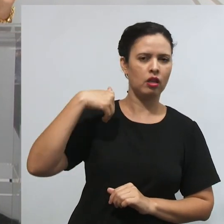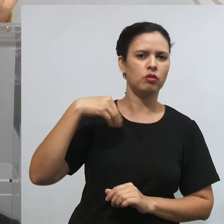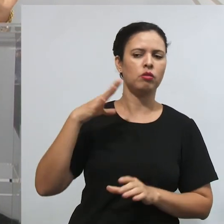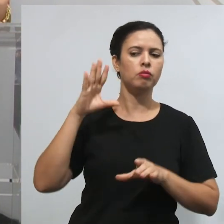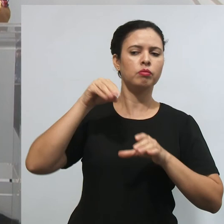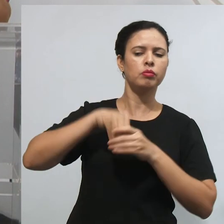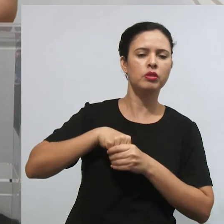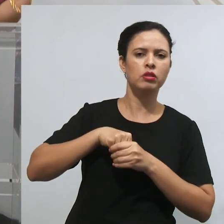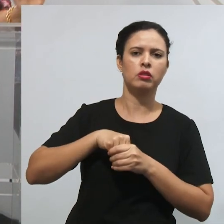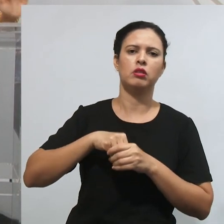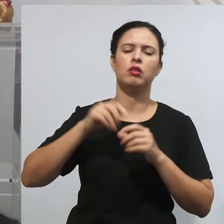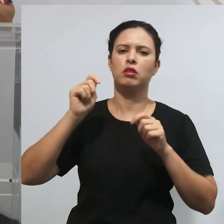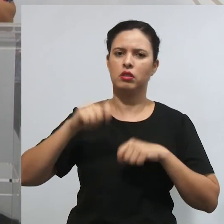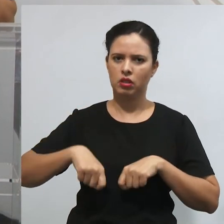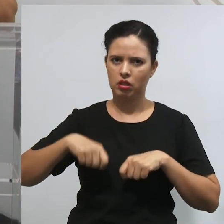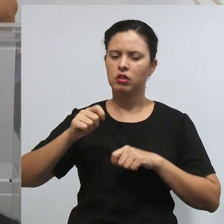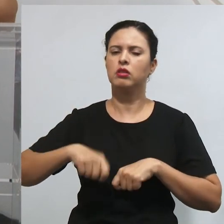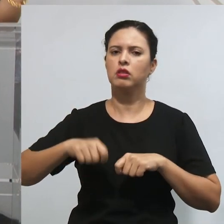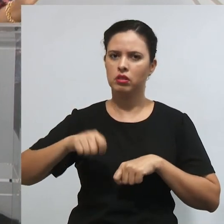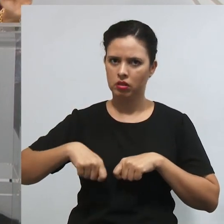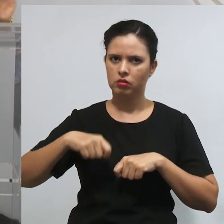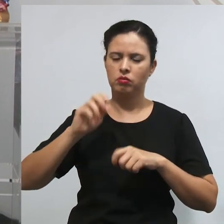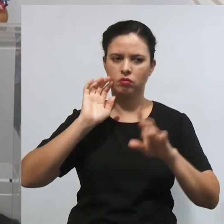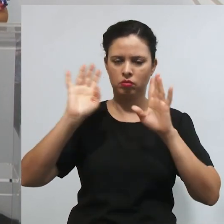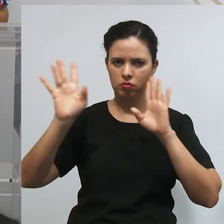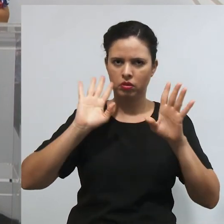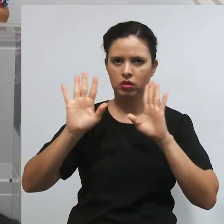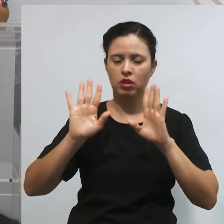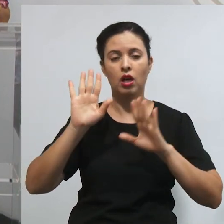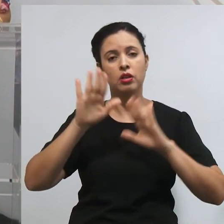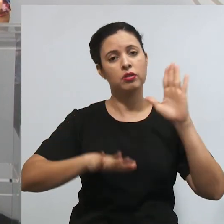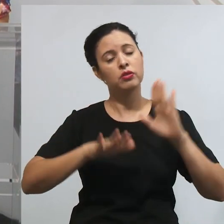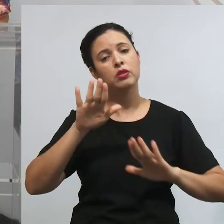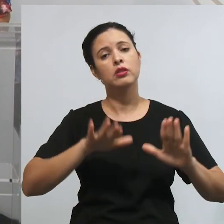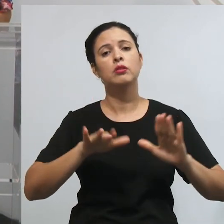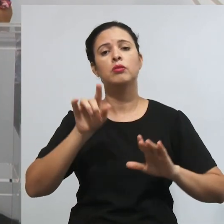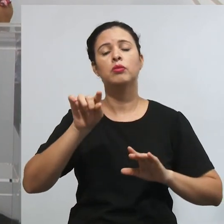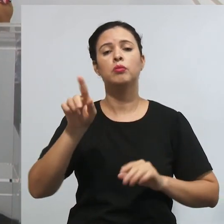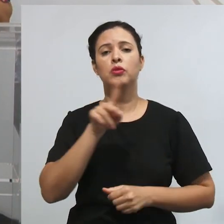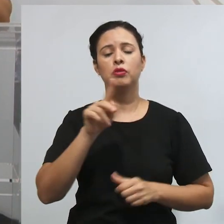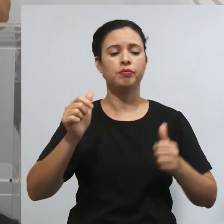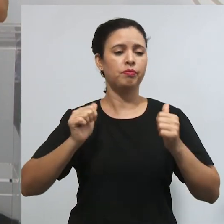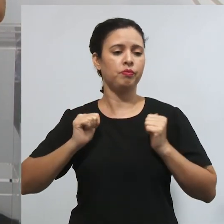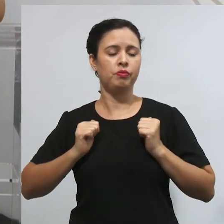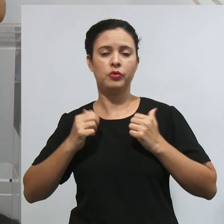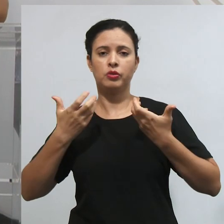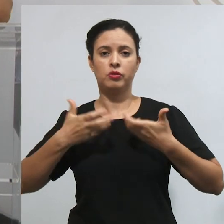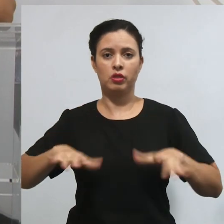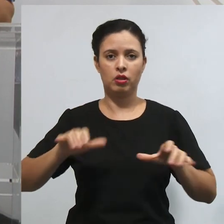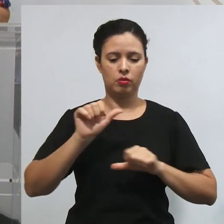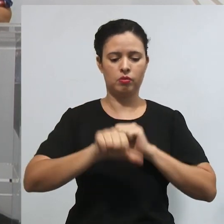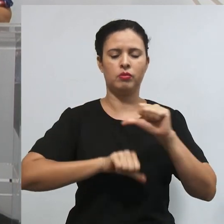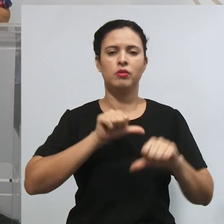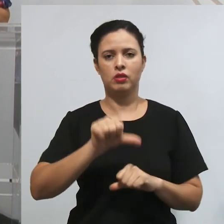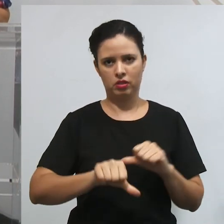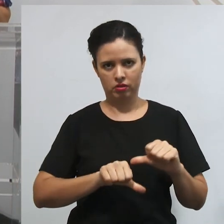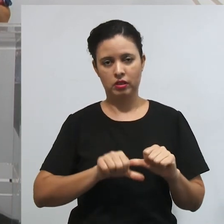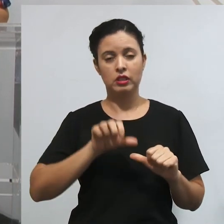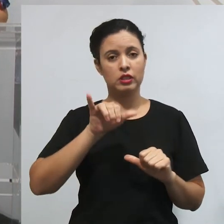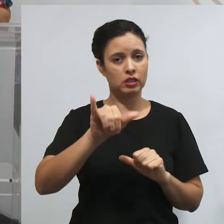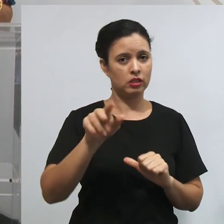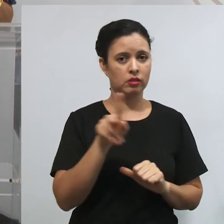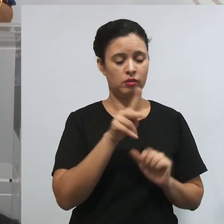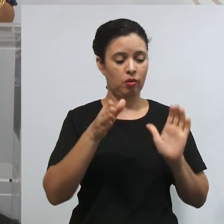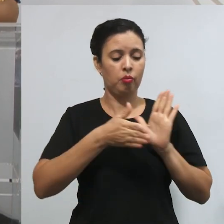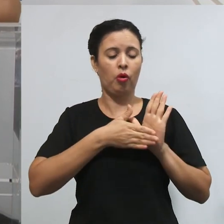tomar uma atitude de mudar o seu planejamento, de reorganizar. Você propôs uma ação e ela não